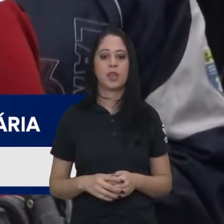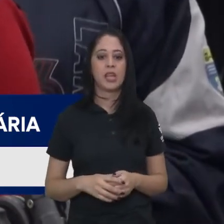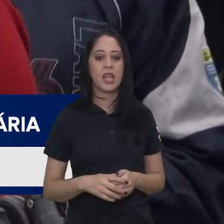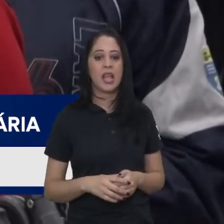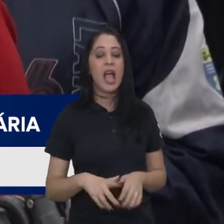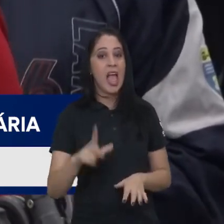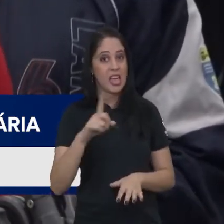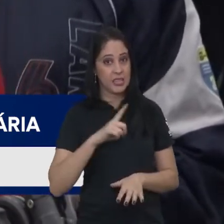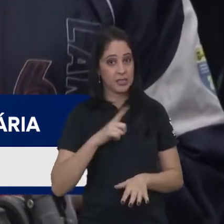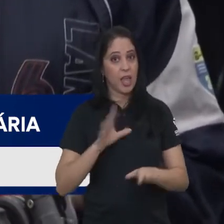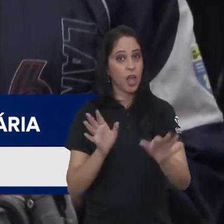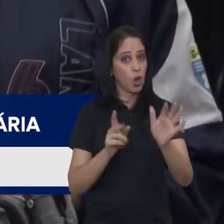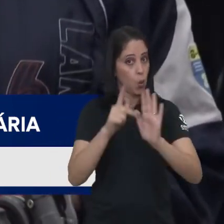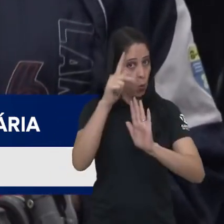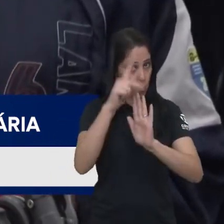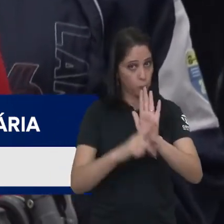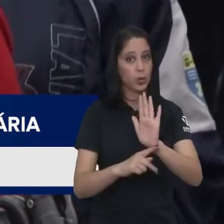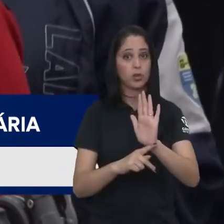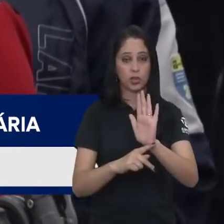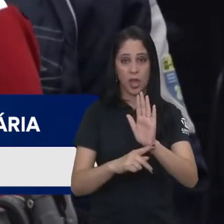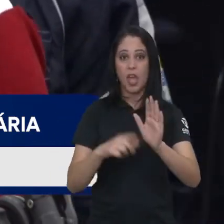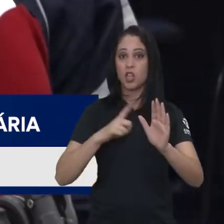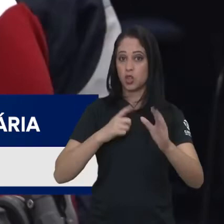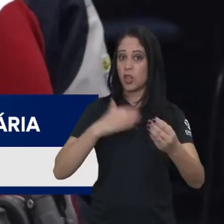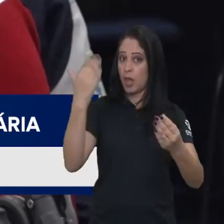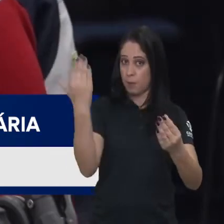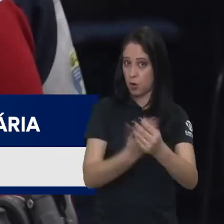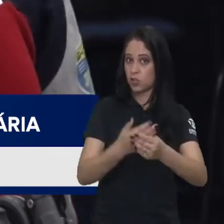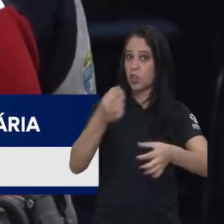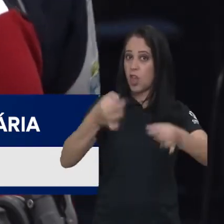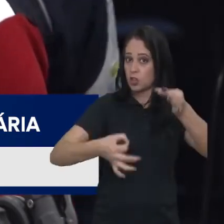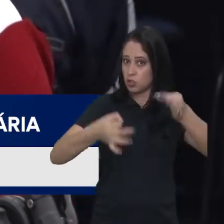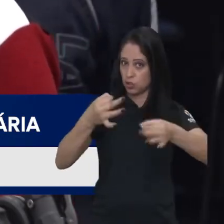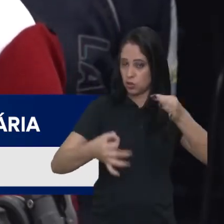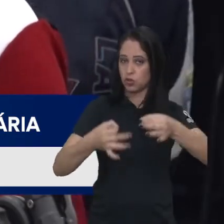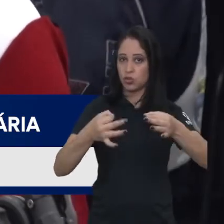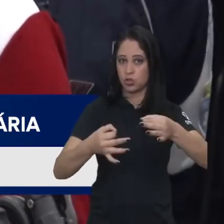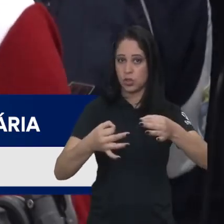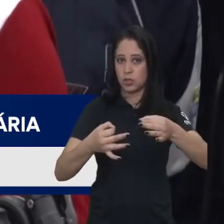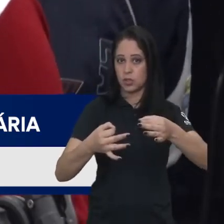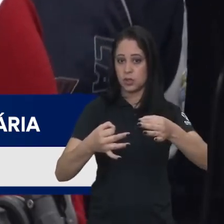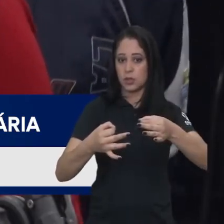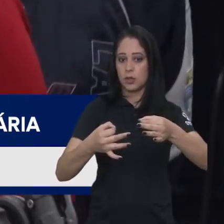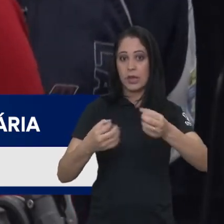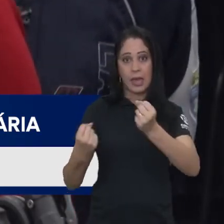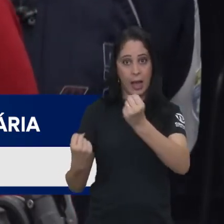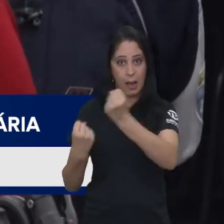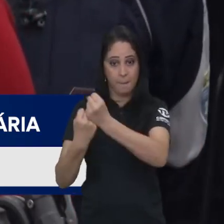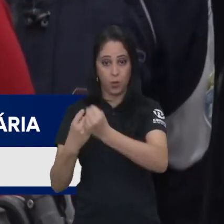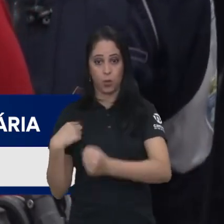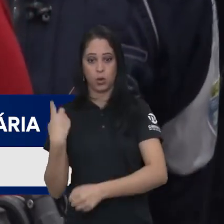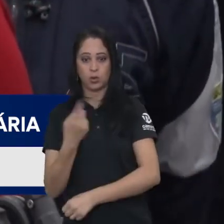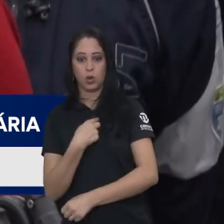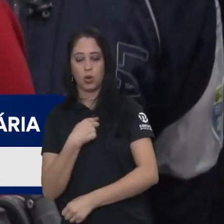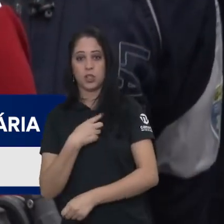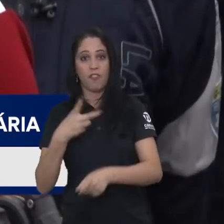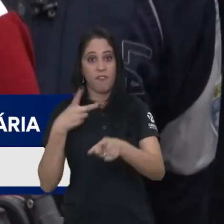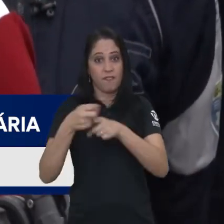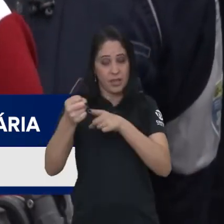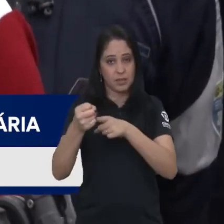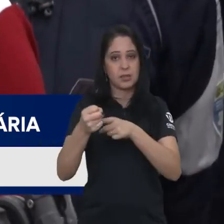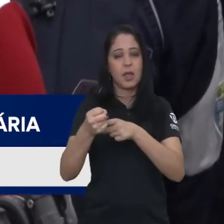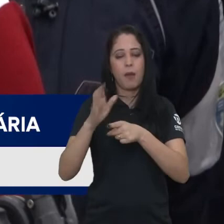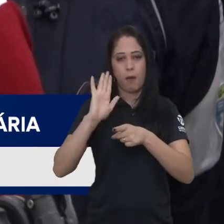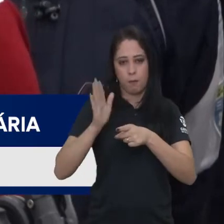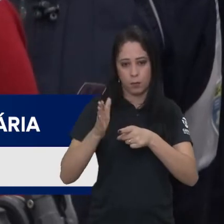regularização fundiária do Banhado. Temos uma ação na justiça que está correndo a nosso favor onde a gente acabou de conseguir uma vitória